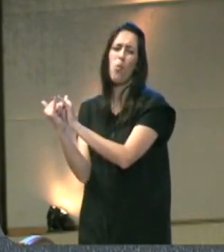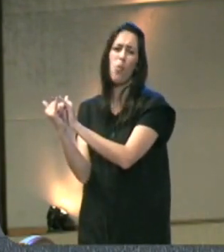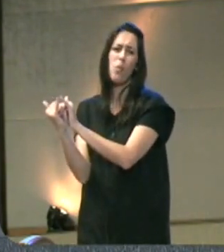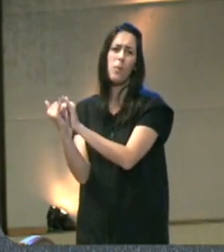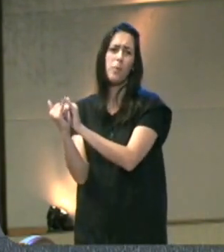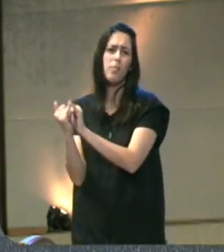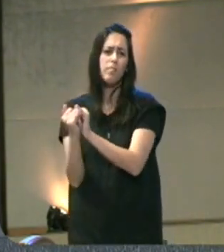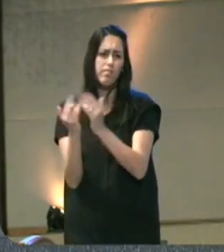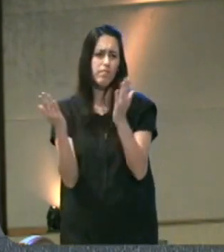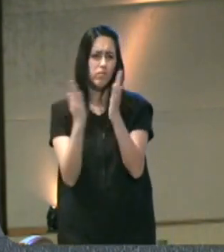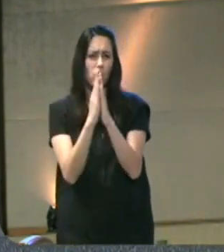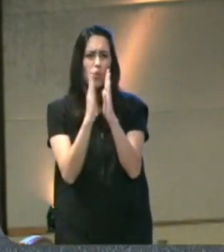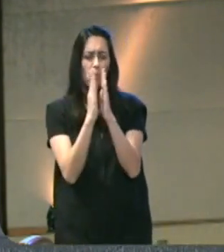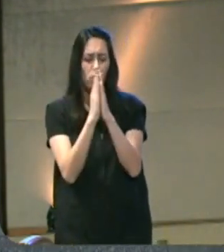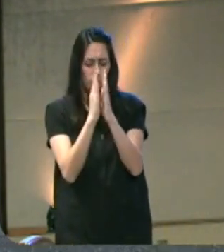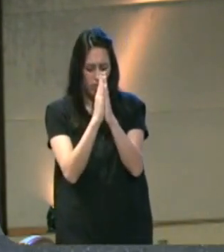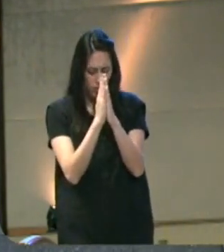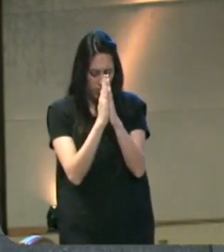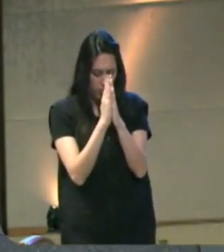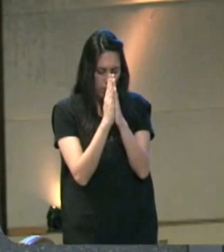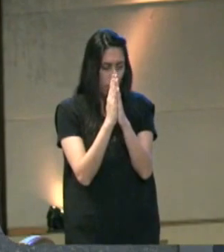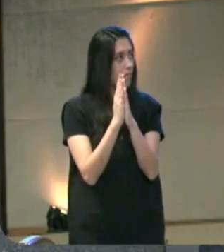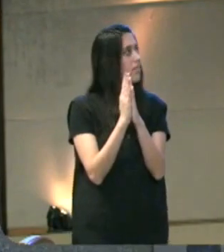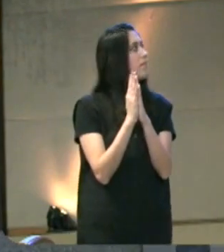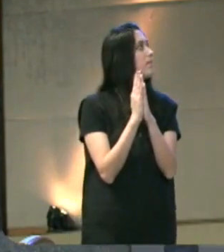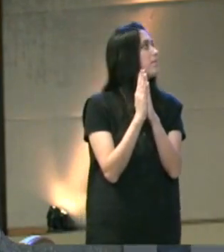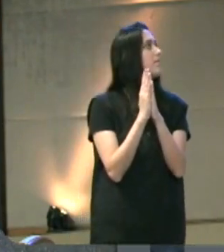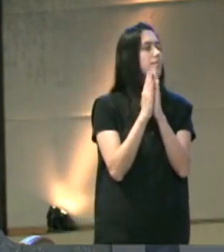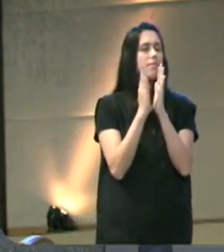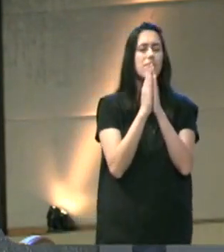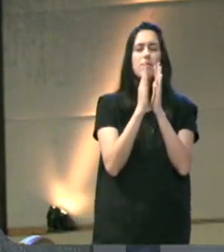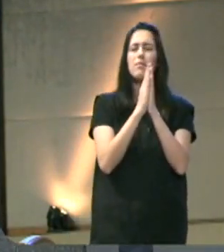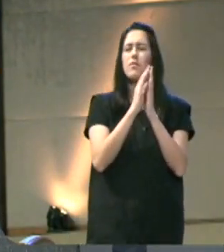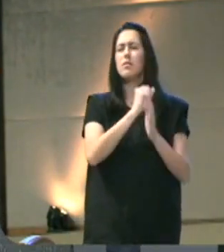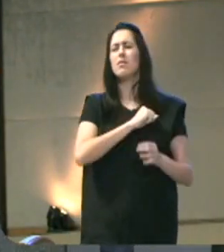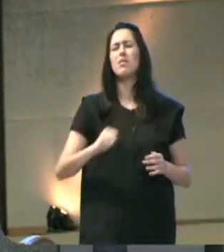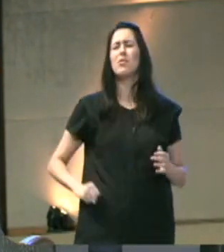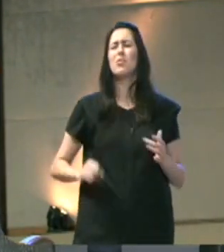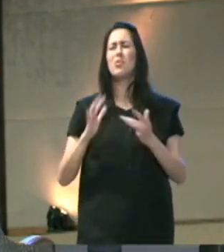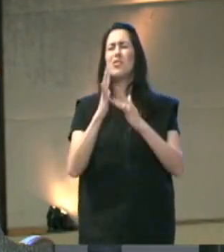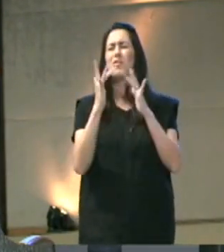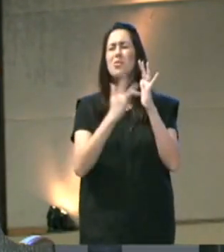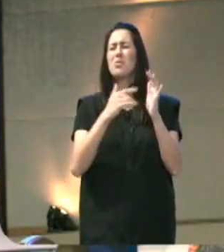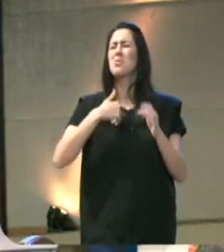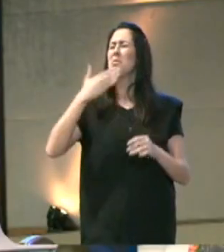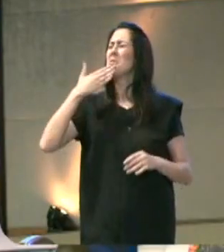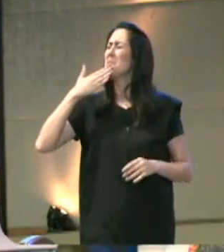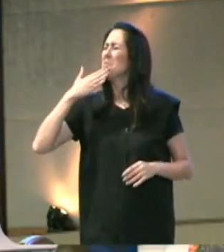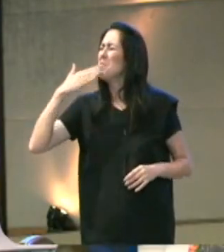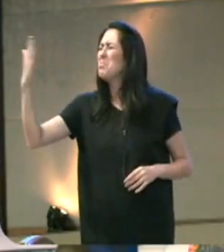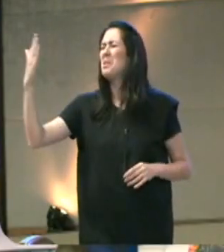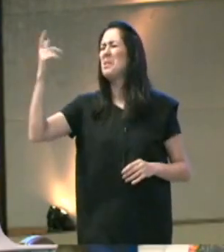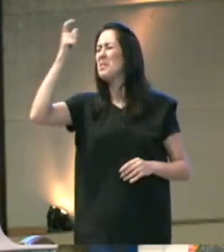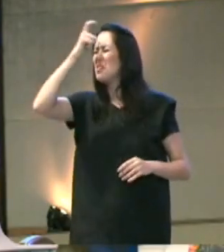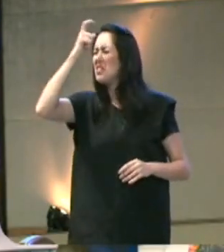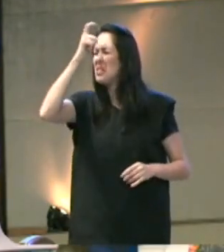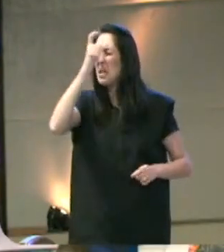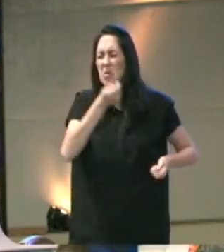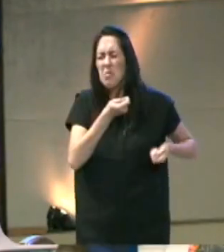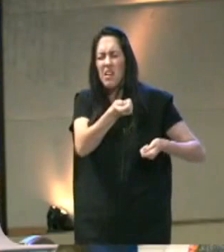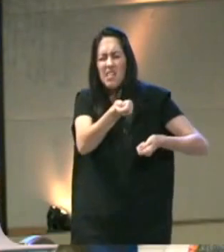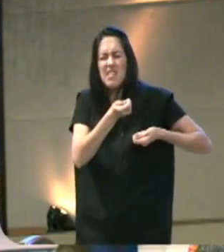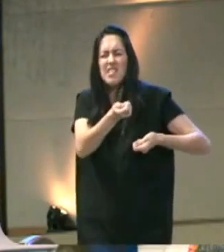Agora deixa eu orar com você. Senhor Jesus, eu quero te pedir agora que toda cegueira que Satanás